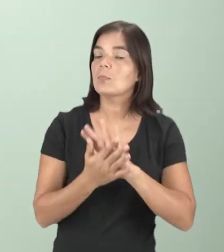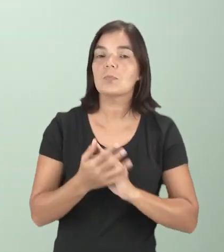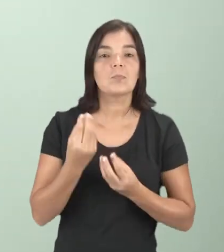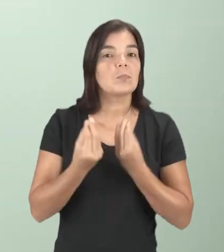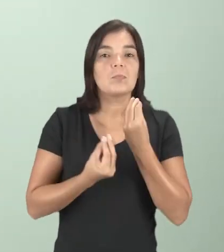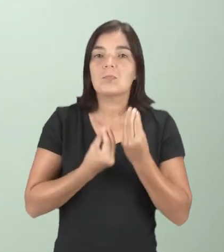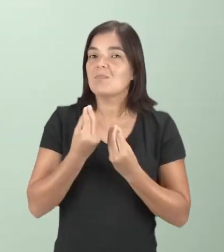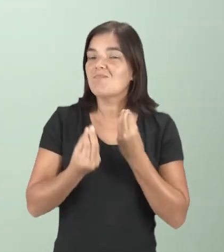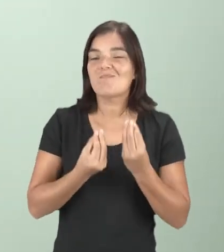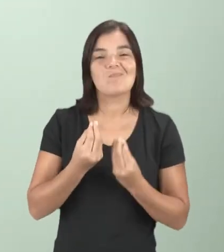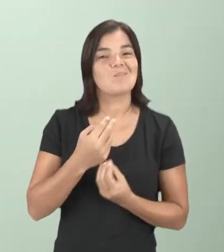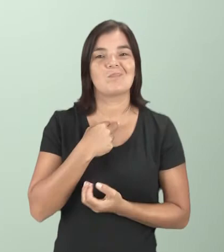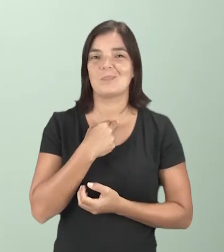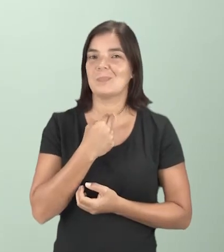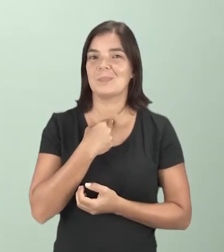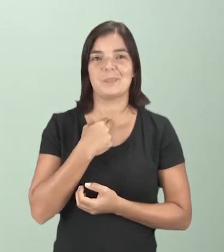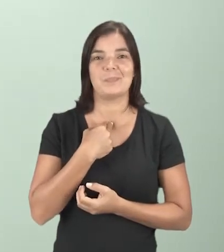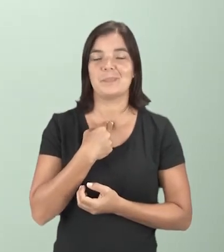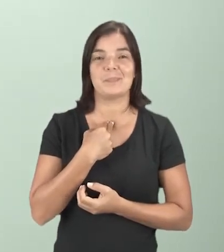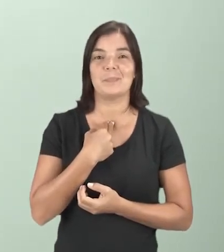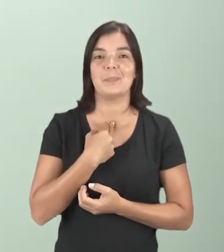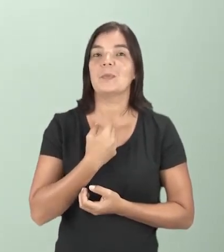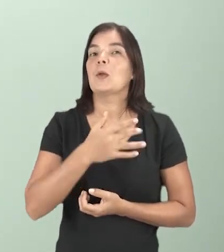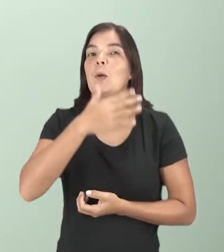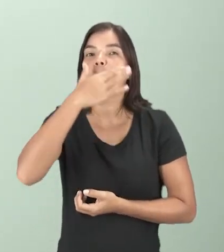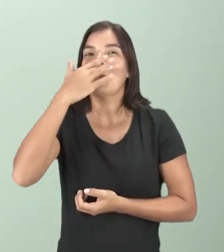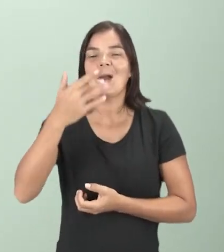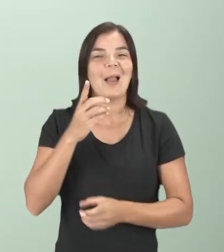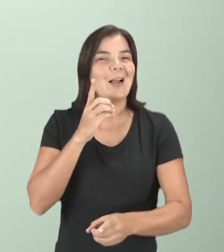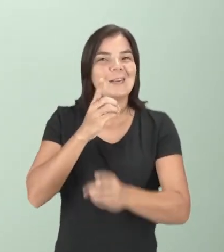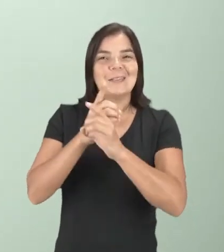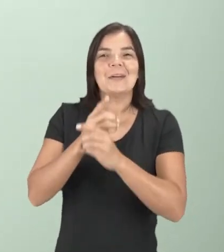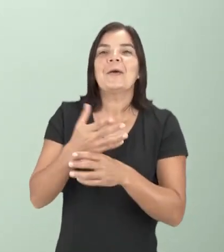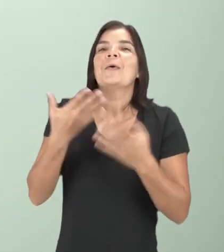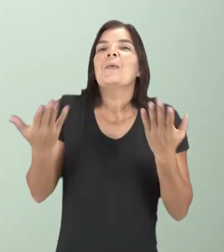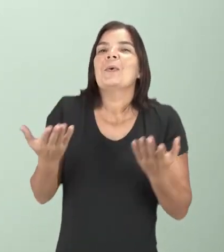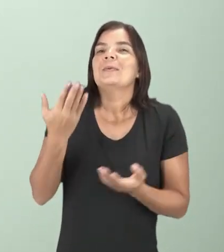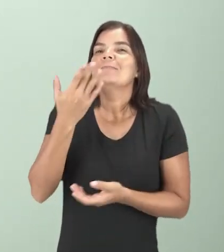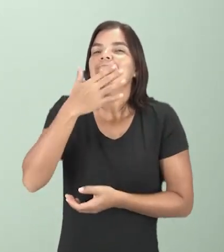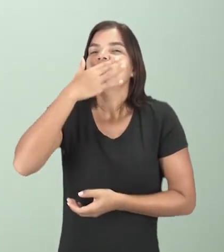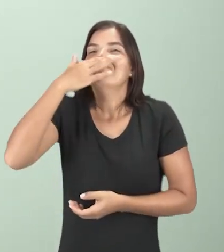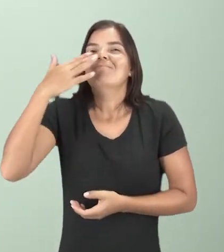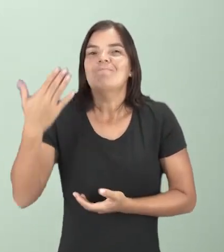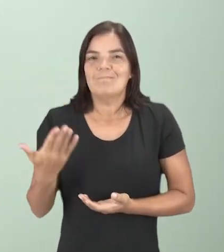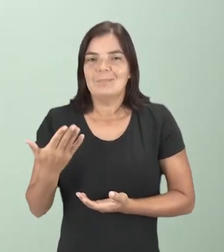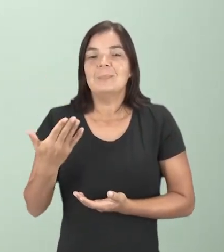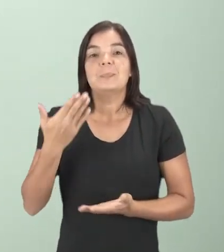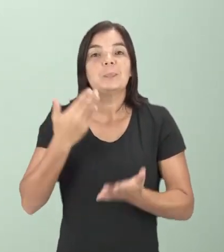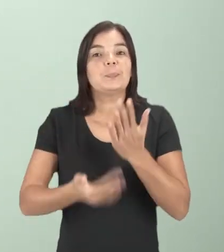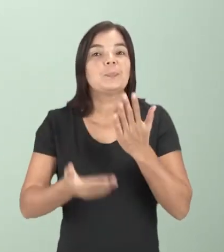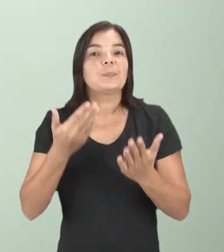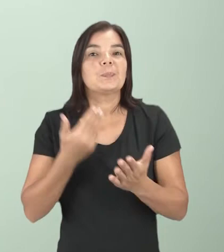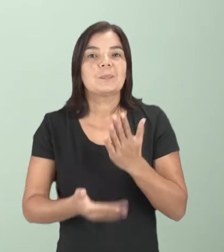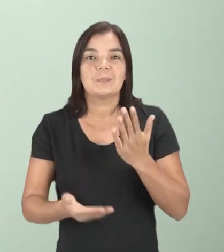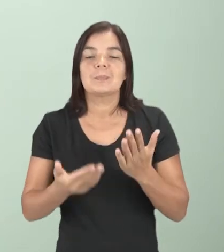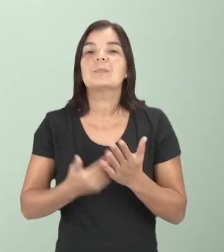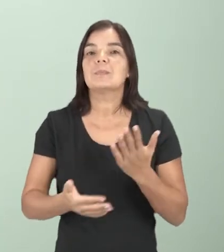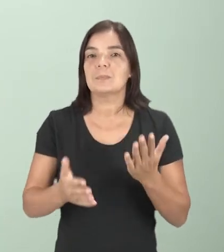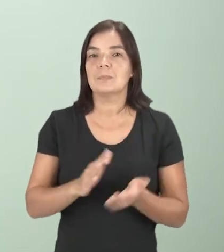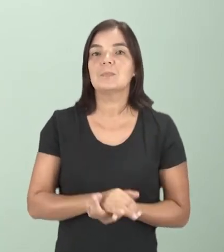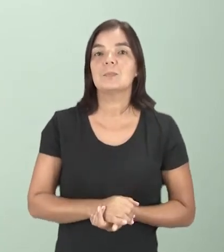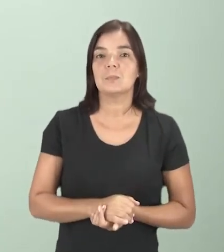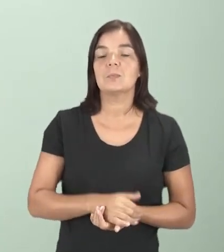como ser levada, né, a informação. Então, com o tempo, você vai perder, a pessoa perde